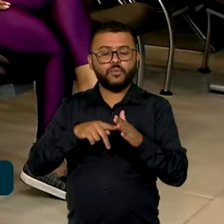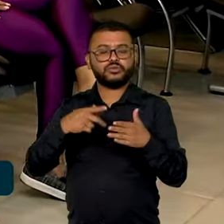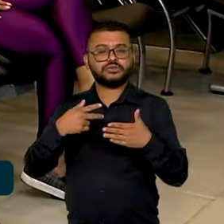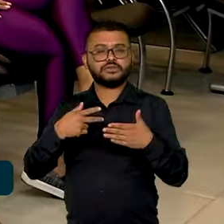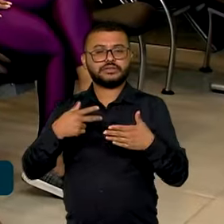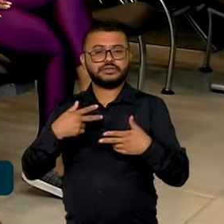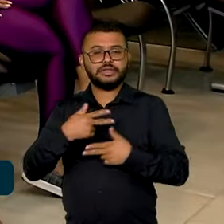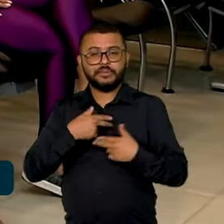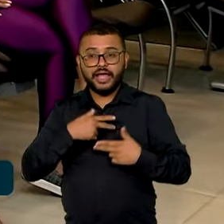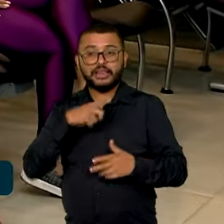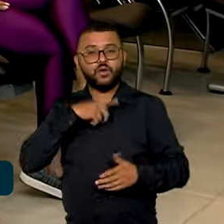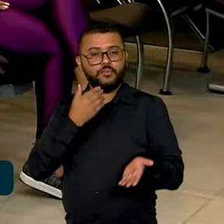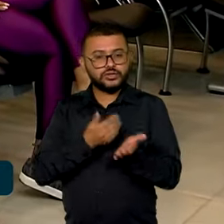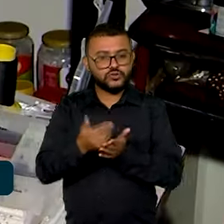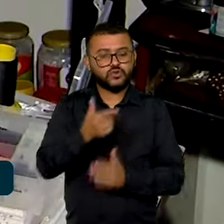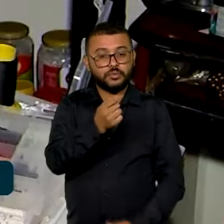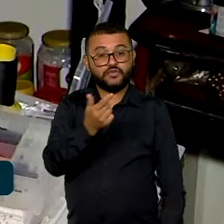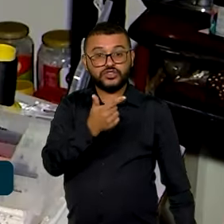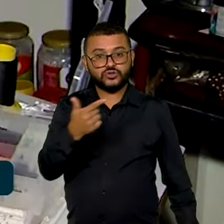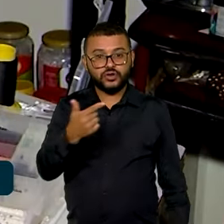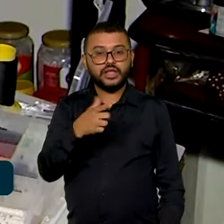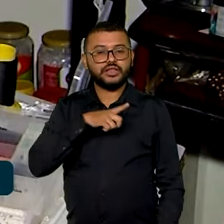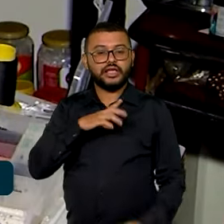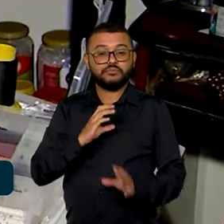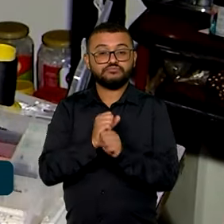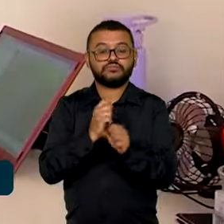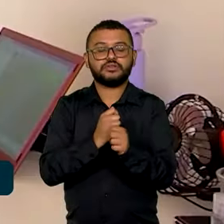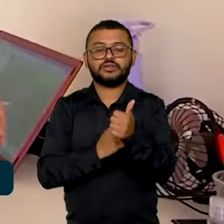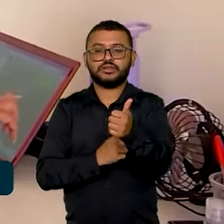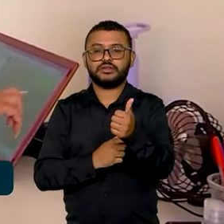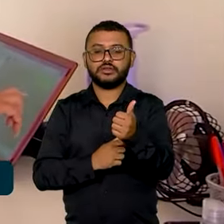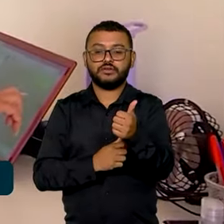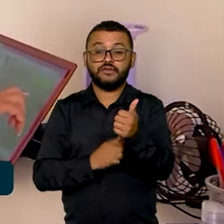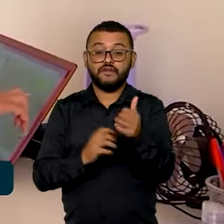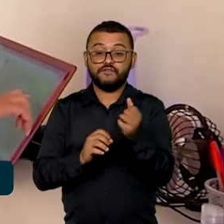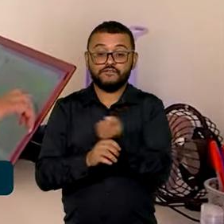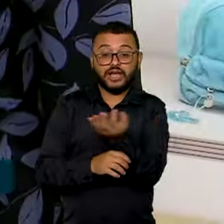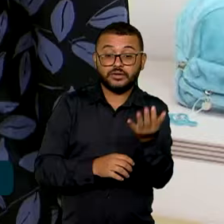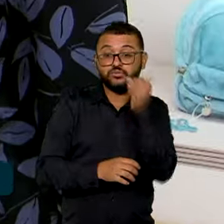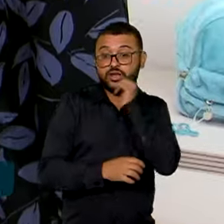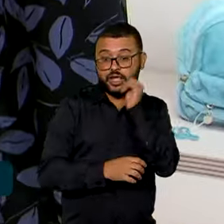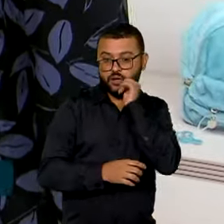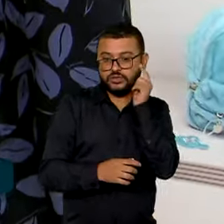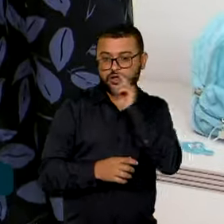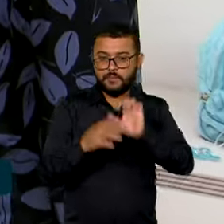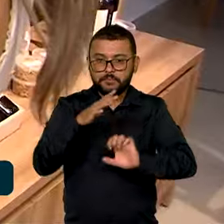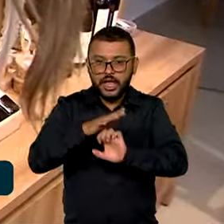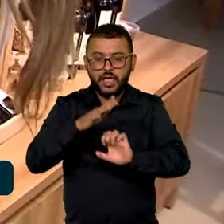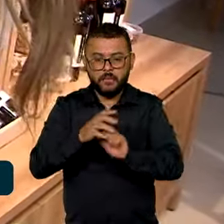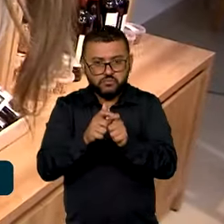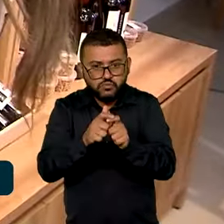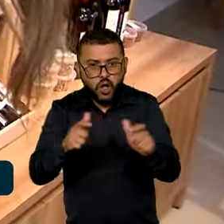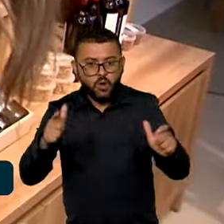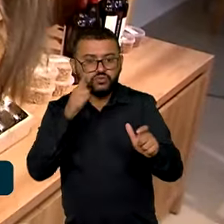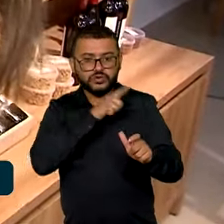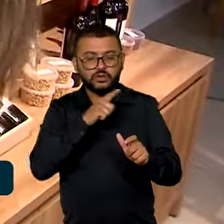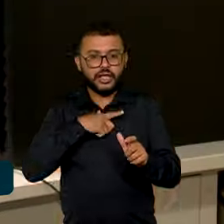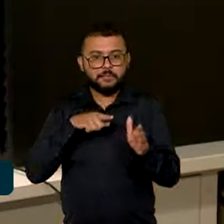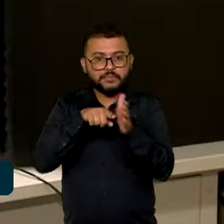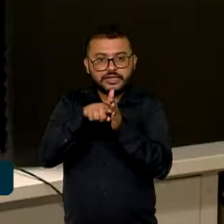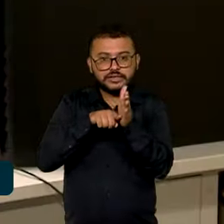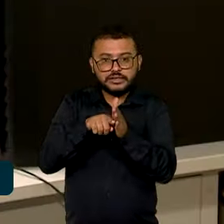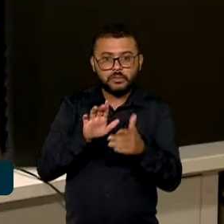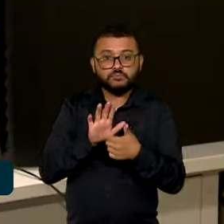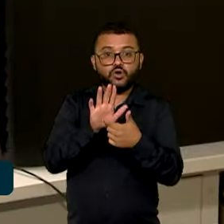o Brasil tinha 10 milhões e 300 mil mulheres à frente de um negócio. Foi o maior número desde que o estudo começou a